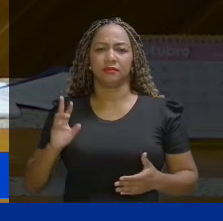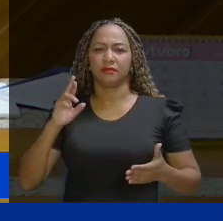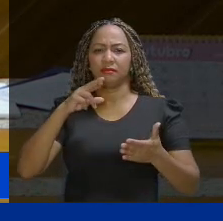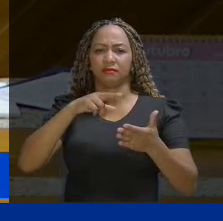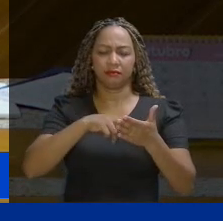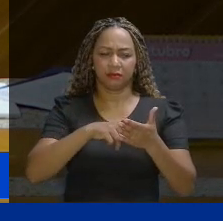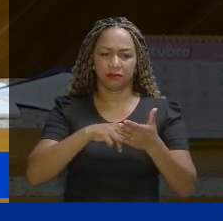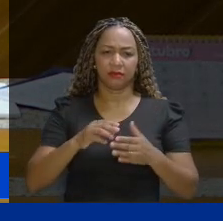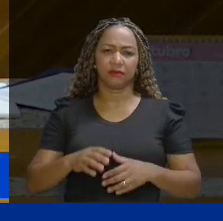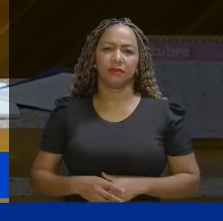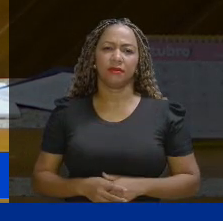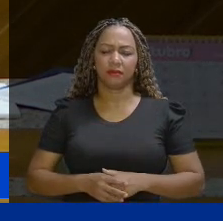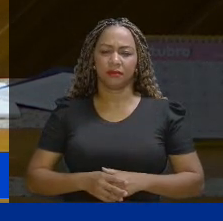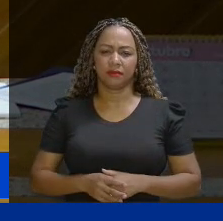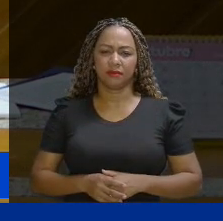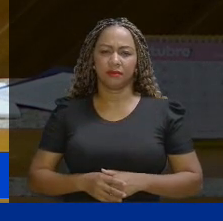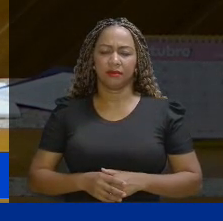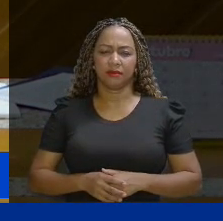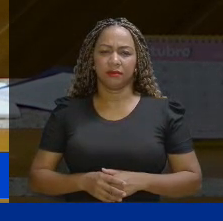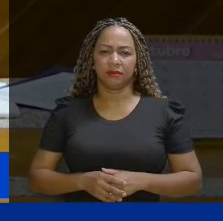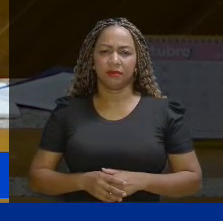relatório.